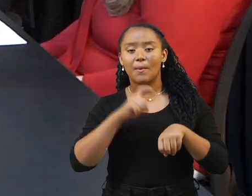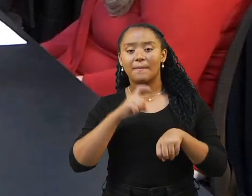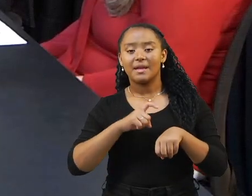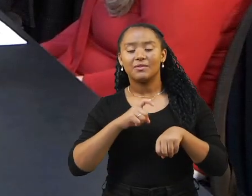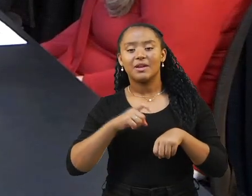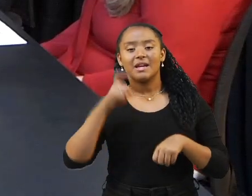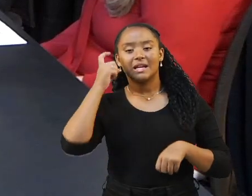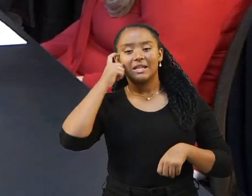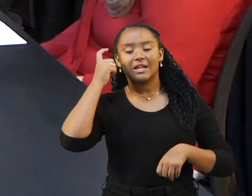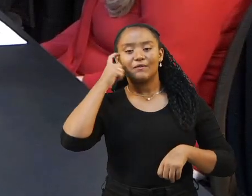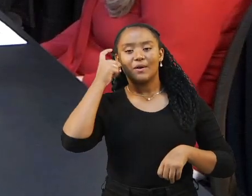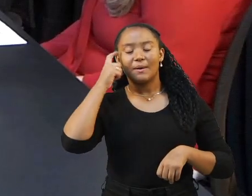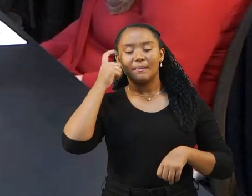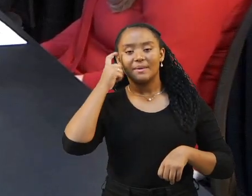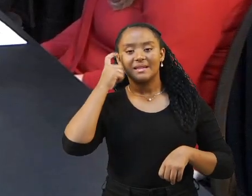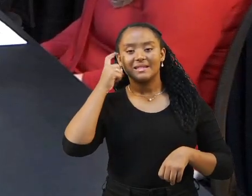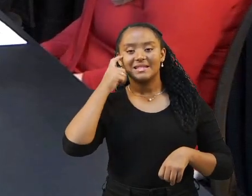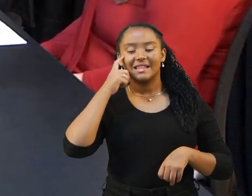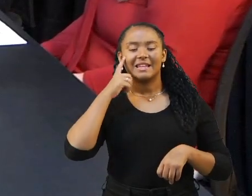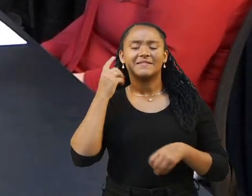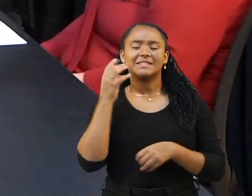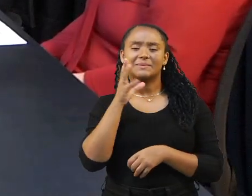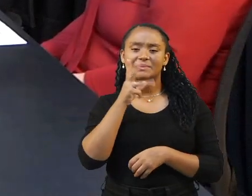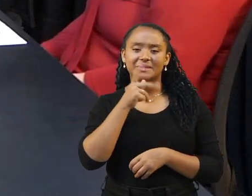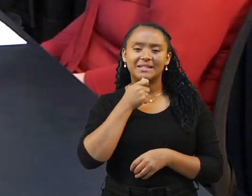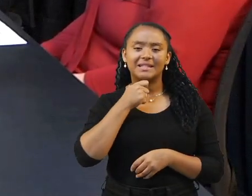queimou. E apanhei.